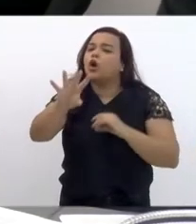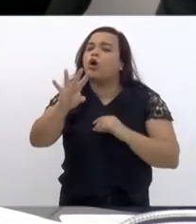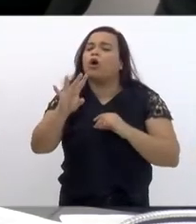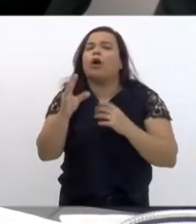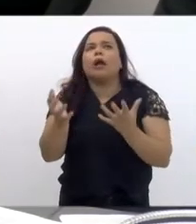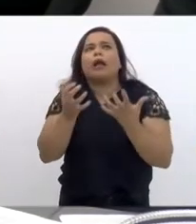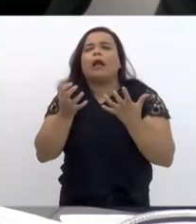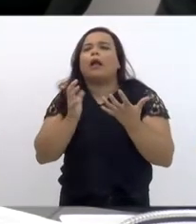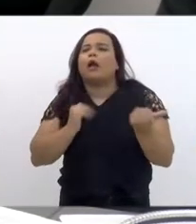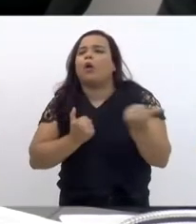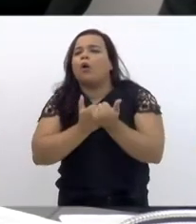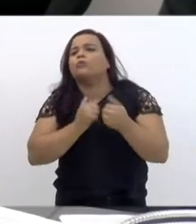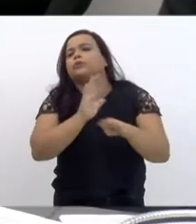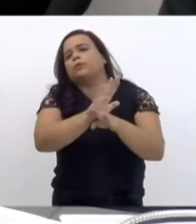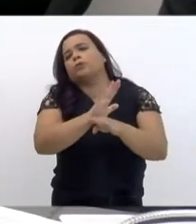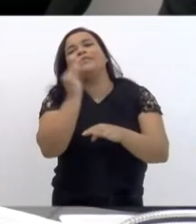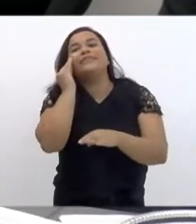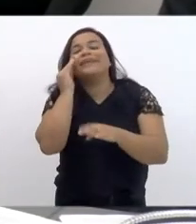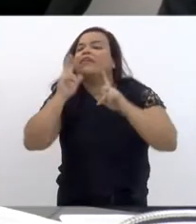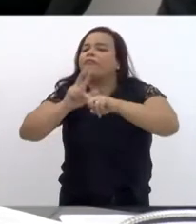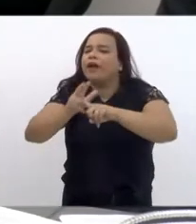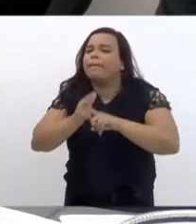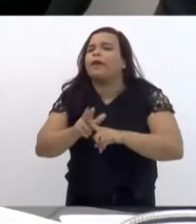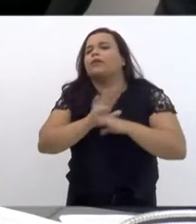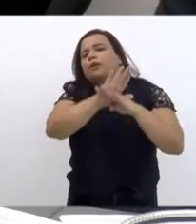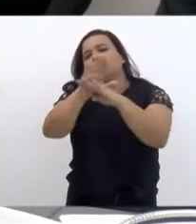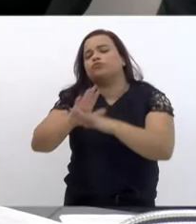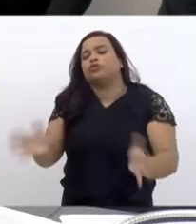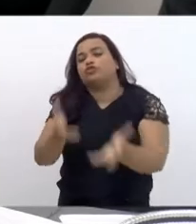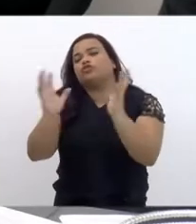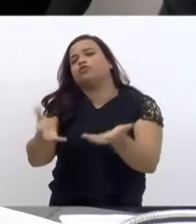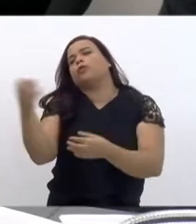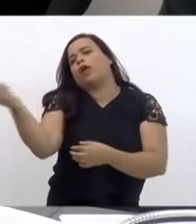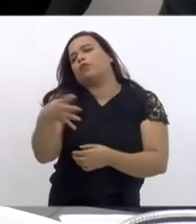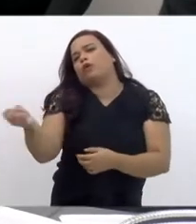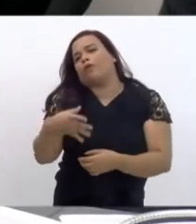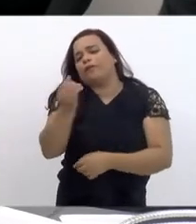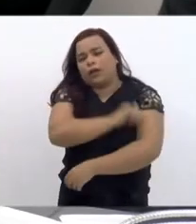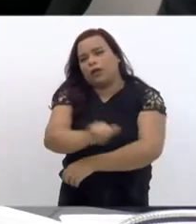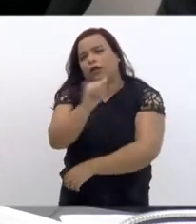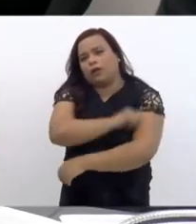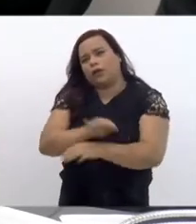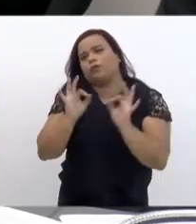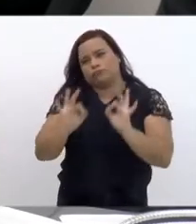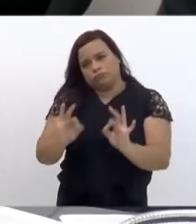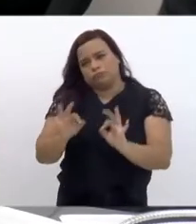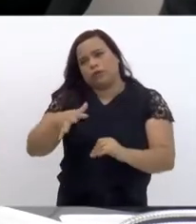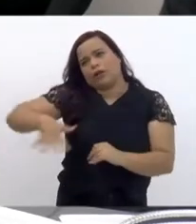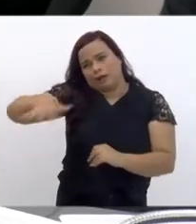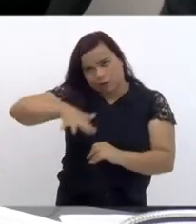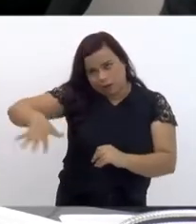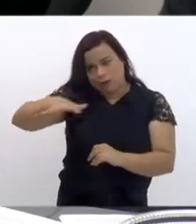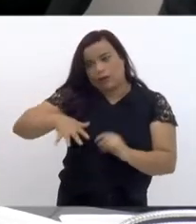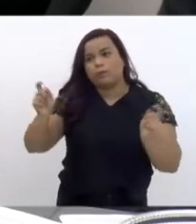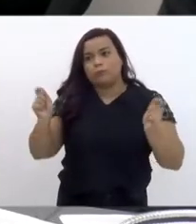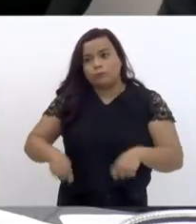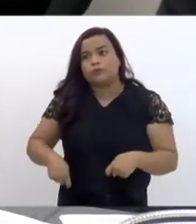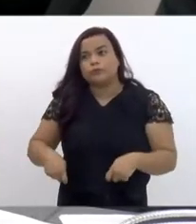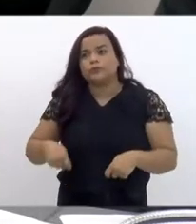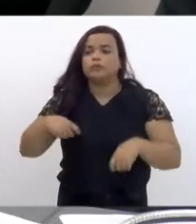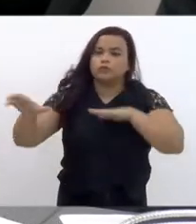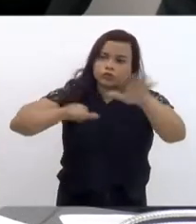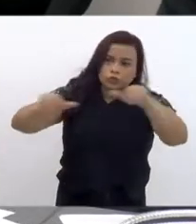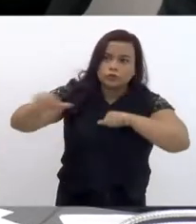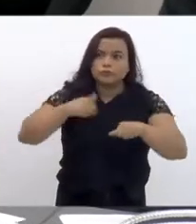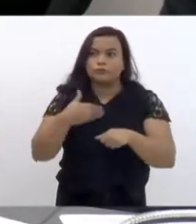contribuir e tentar servir de ferramenta para estimular a inovação no âmbito do Rio de Janeiro através dessa possibilidade dos chamamentos